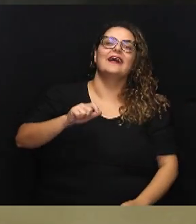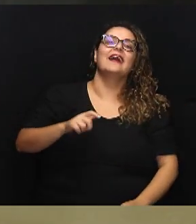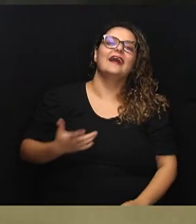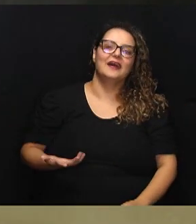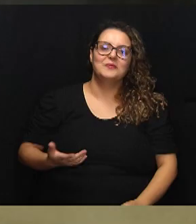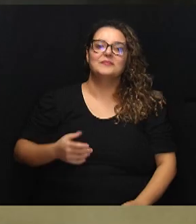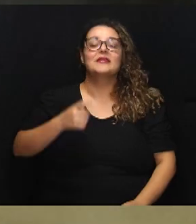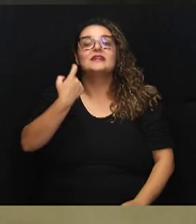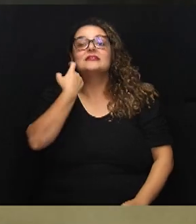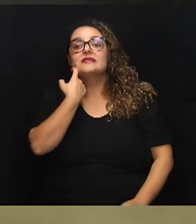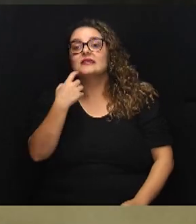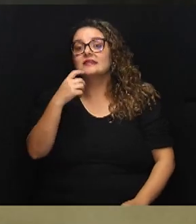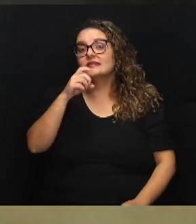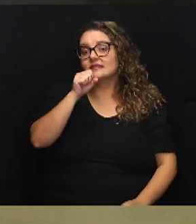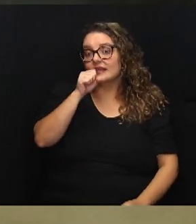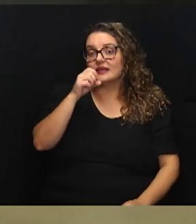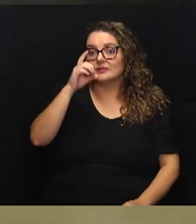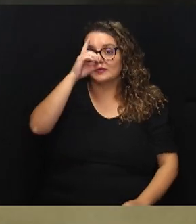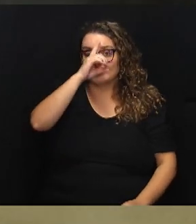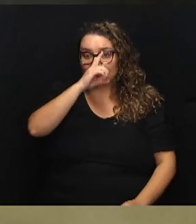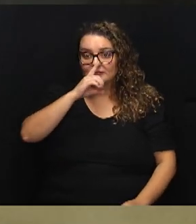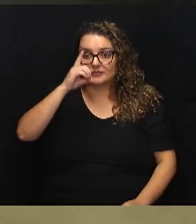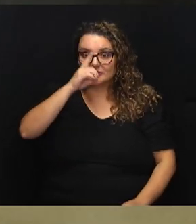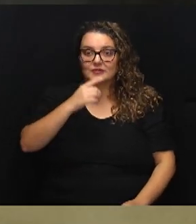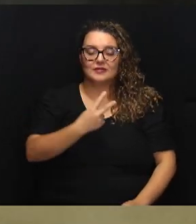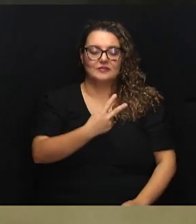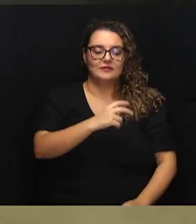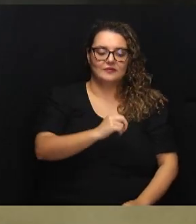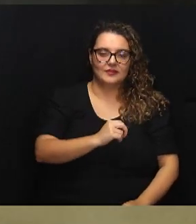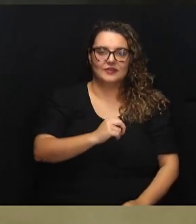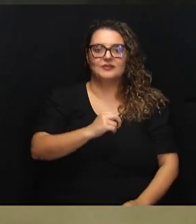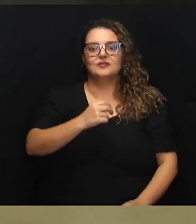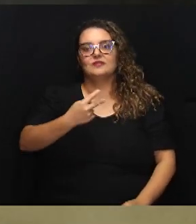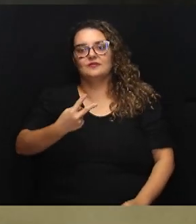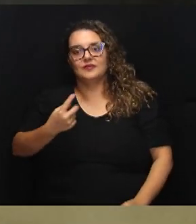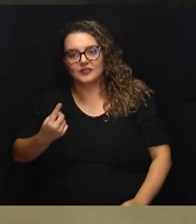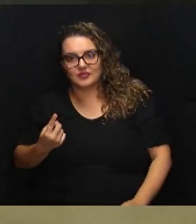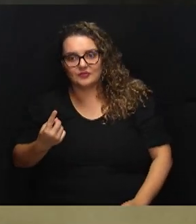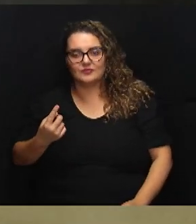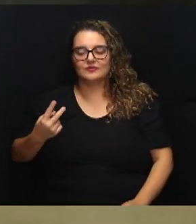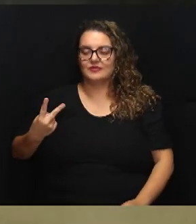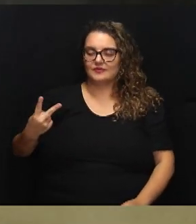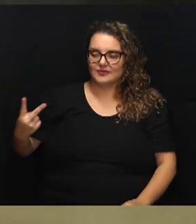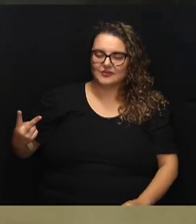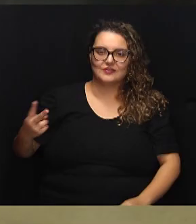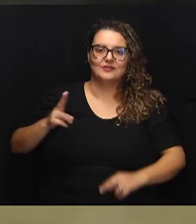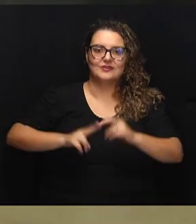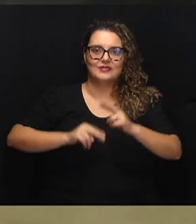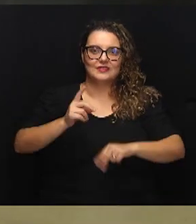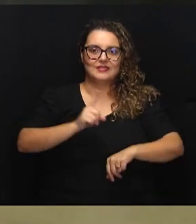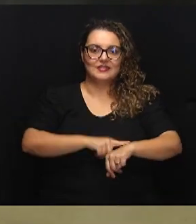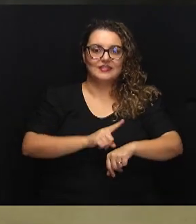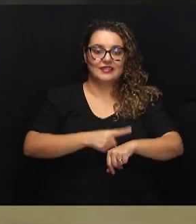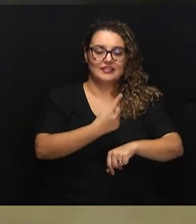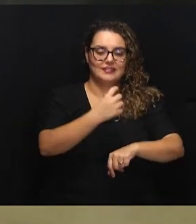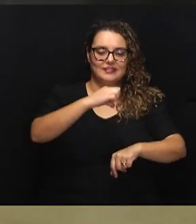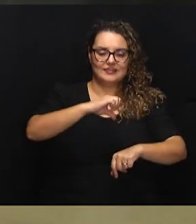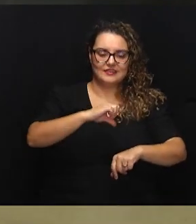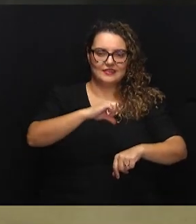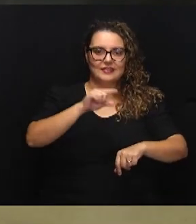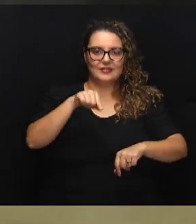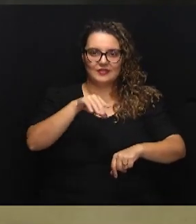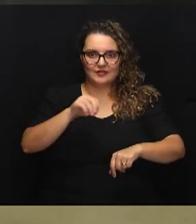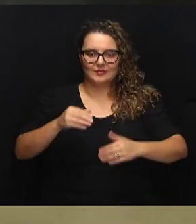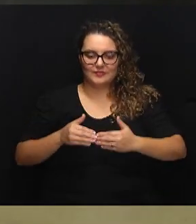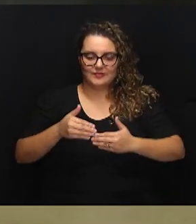e domingo. Então, dia 20, 21 e 22 de junho, às 19 horas, né, inicia às 7 da